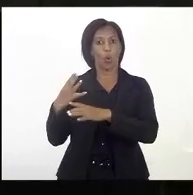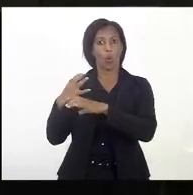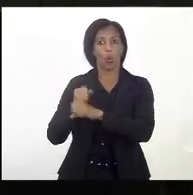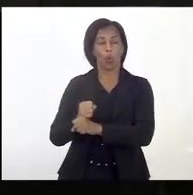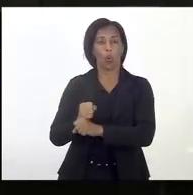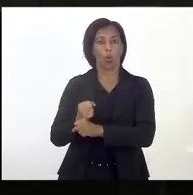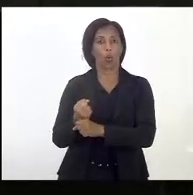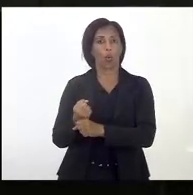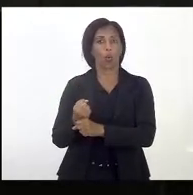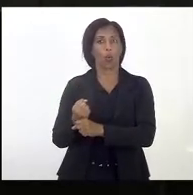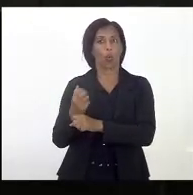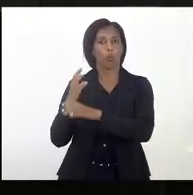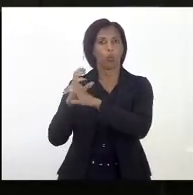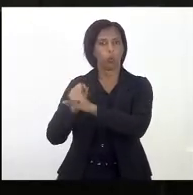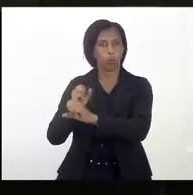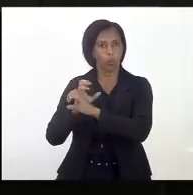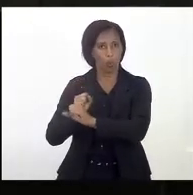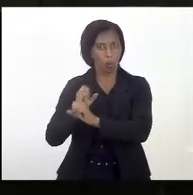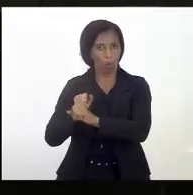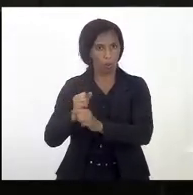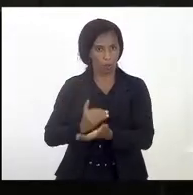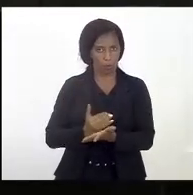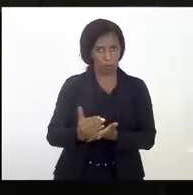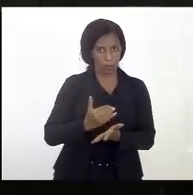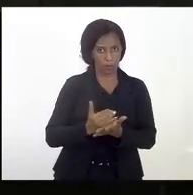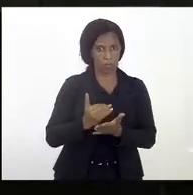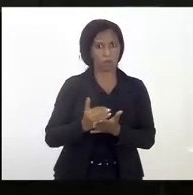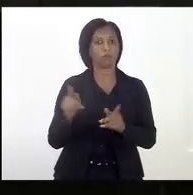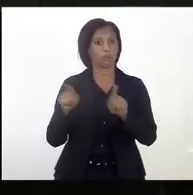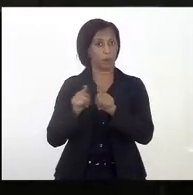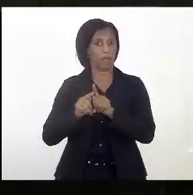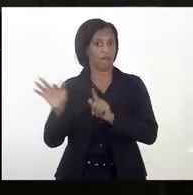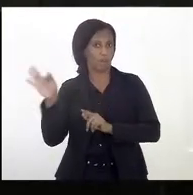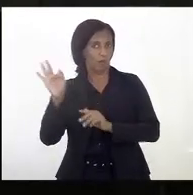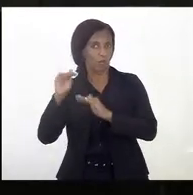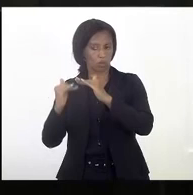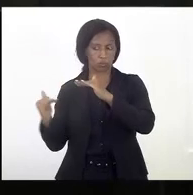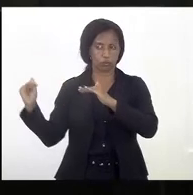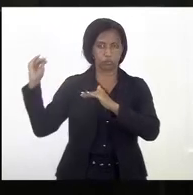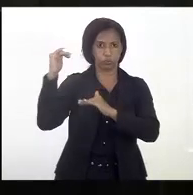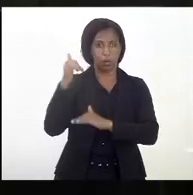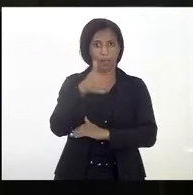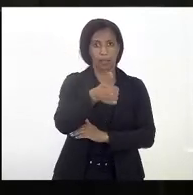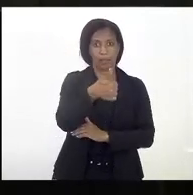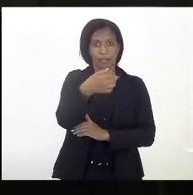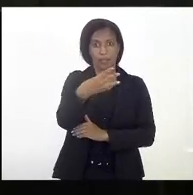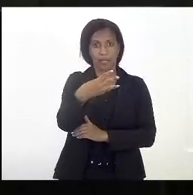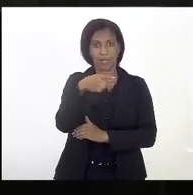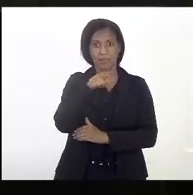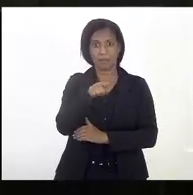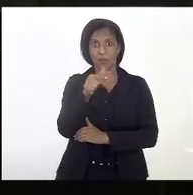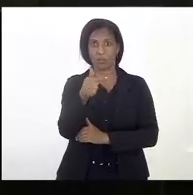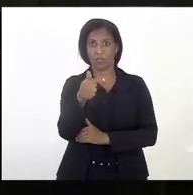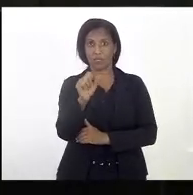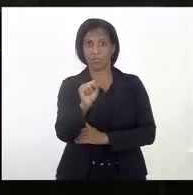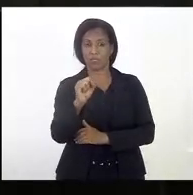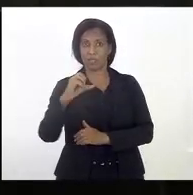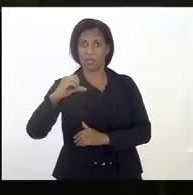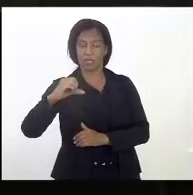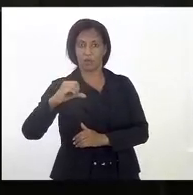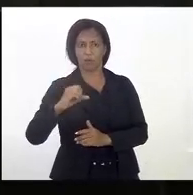de Contas em iniciando na carreira de nível superior o 13.781